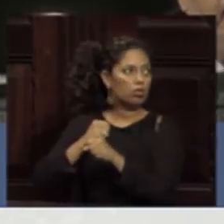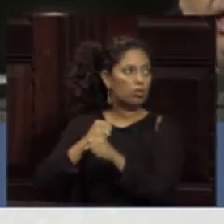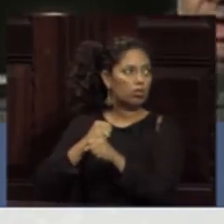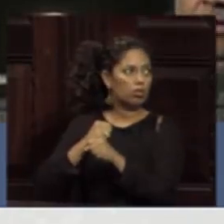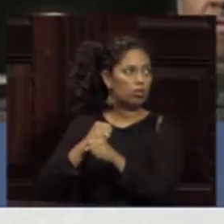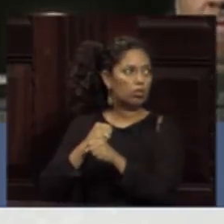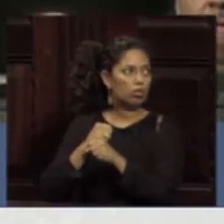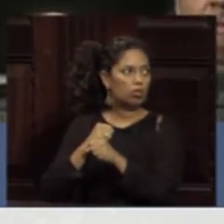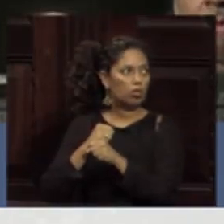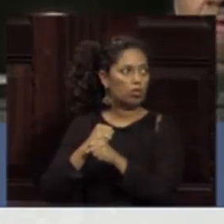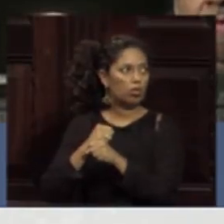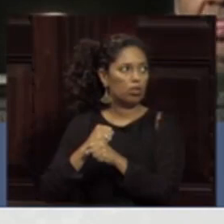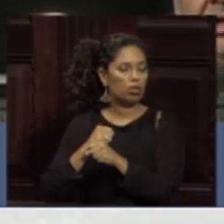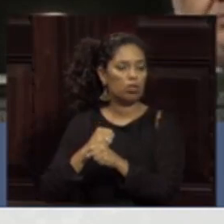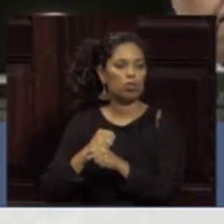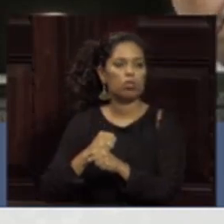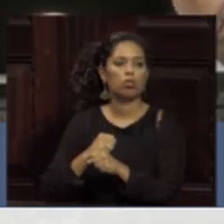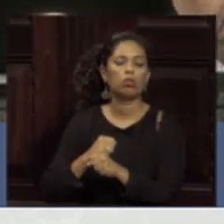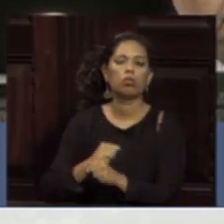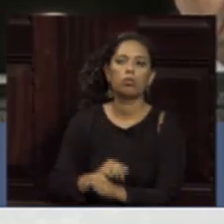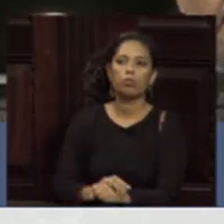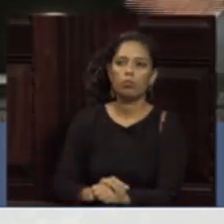identidade. Sempre verde.